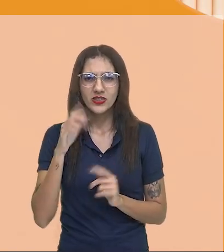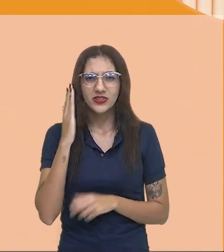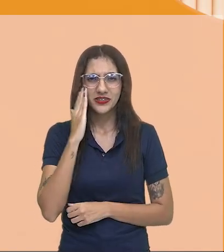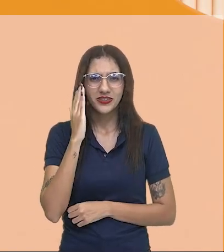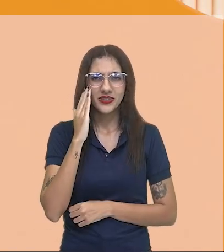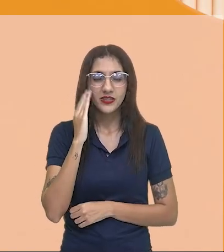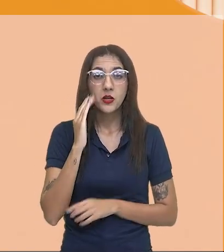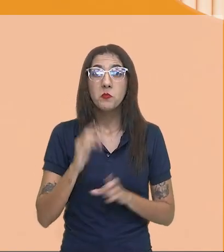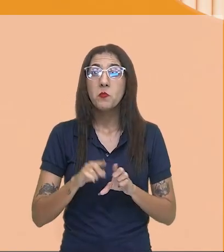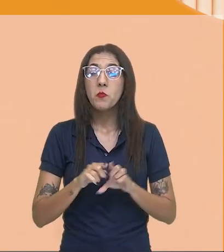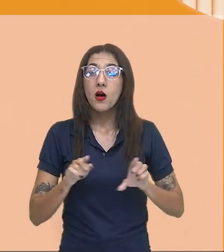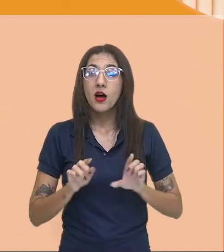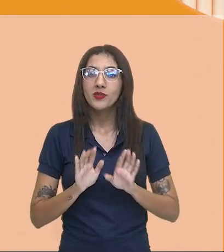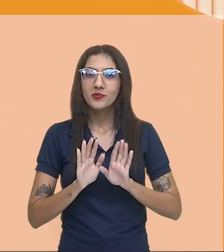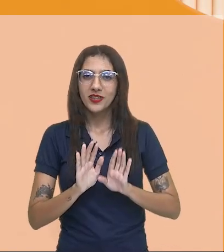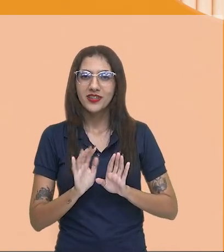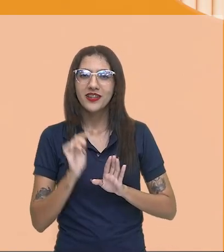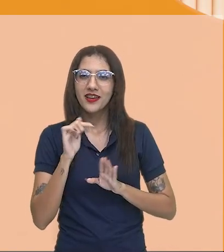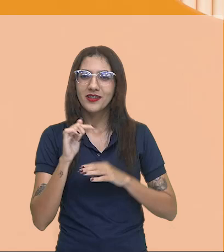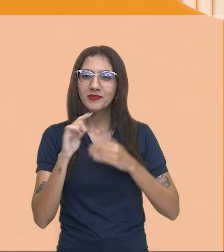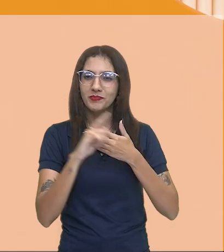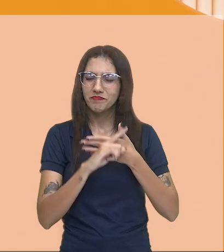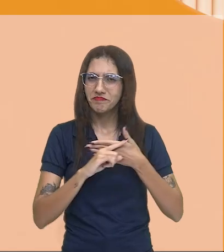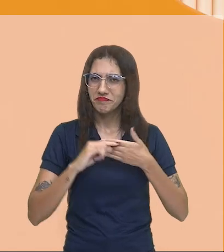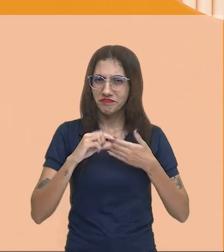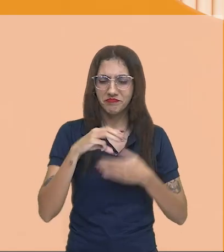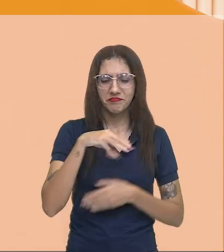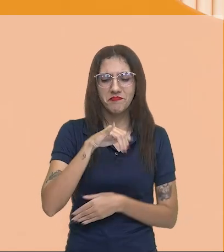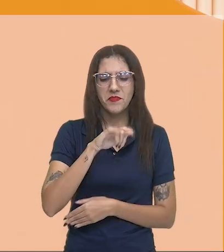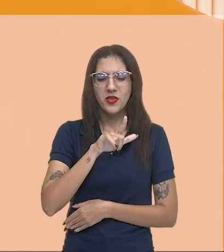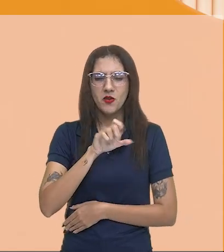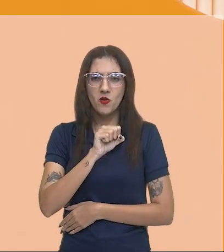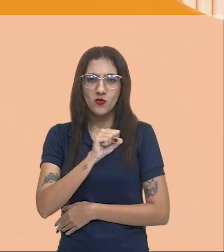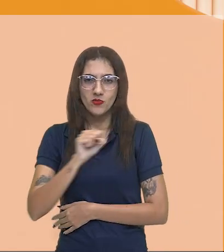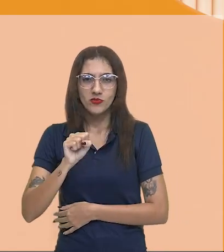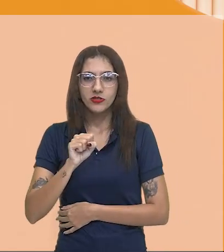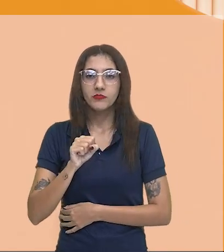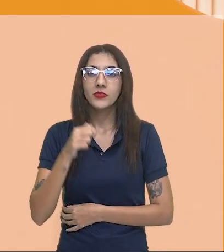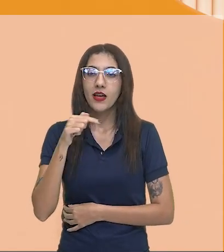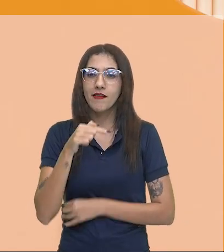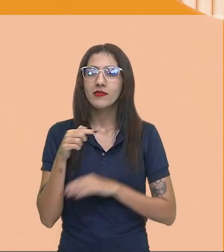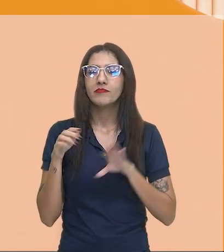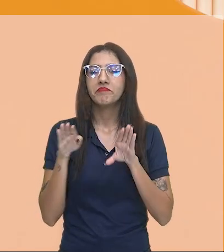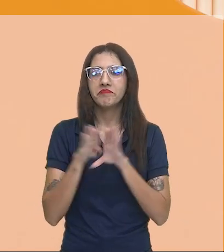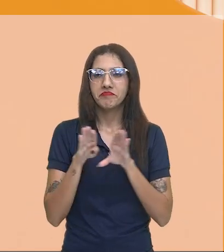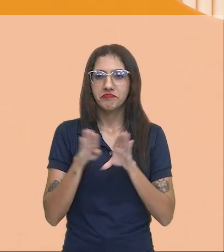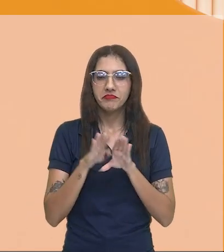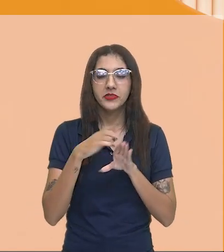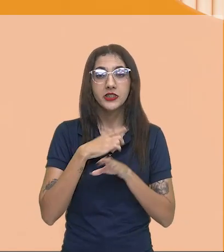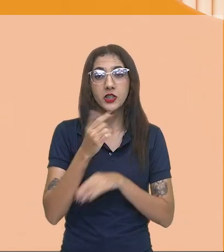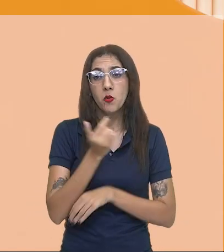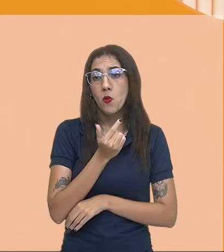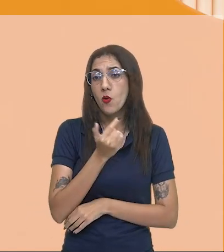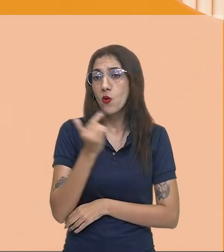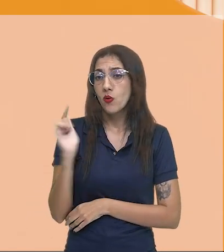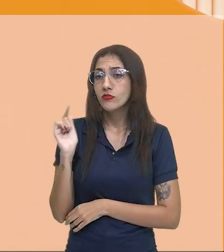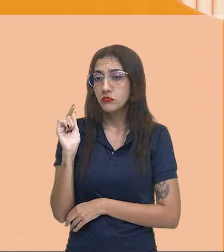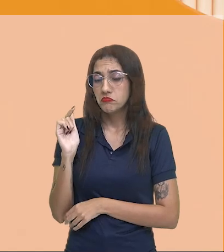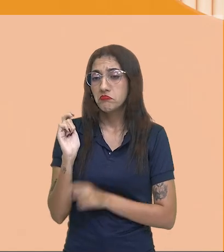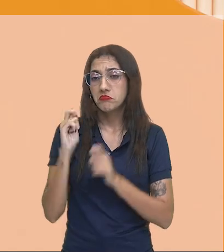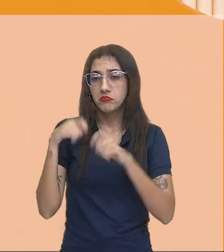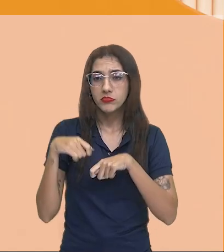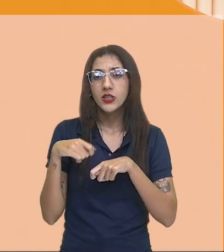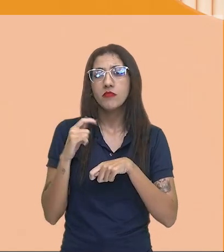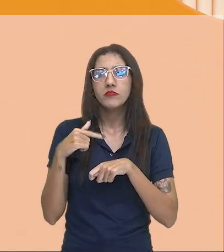Mas Mills, no caso Charles White Mills, traz aí para nós outras possibilidades